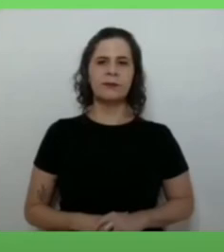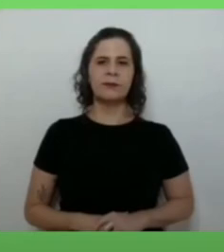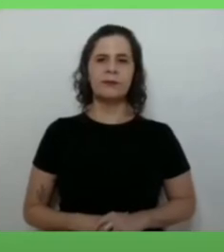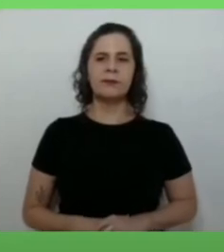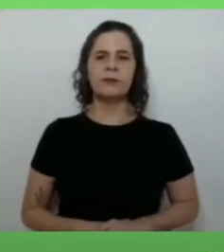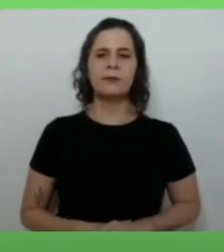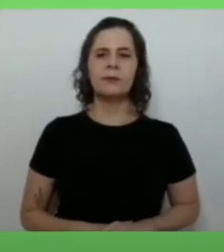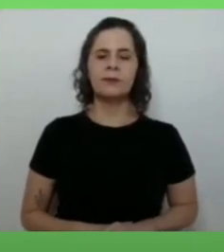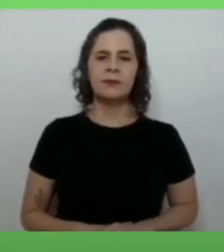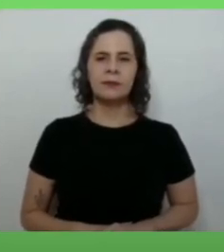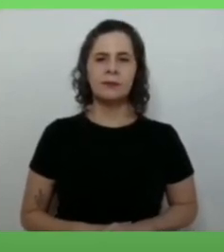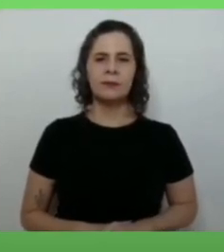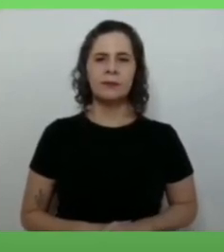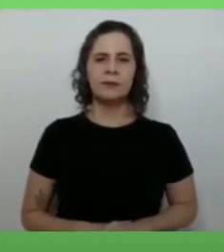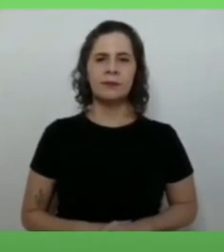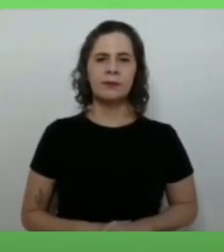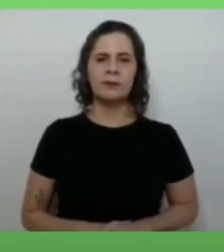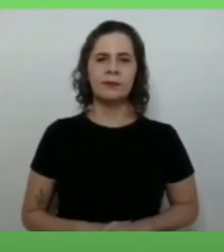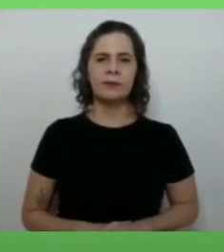lá